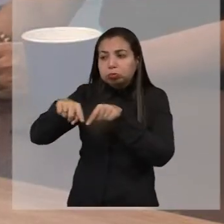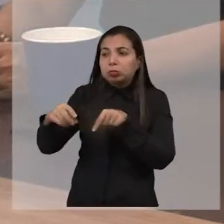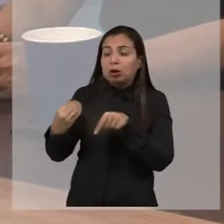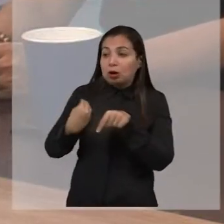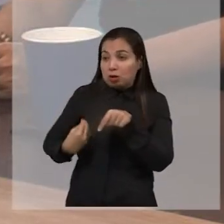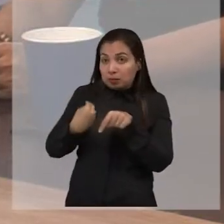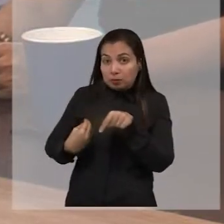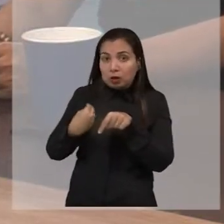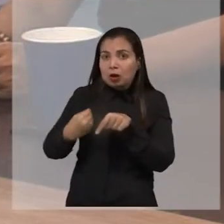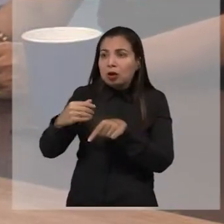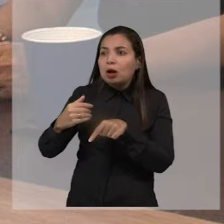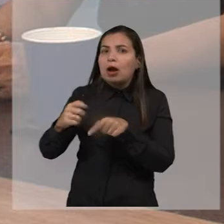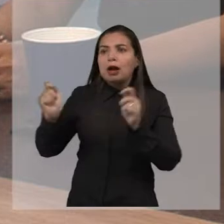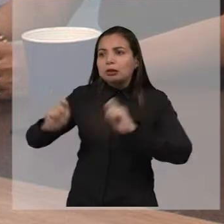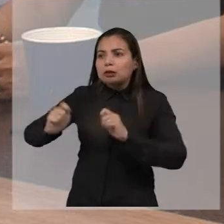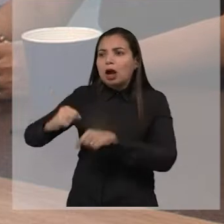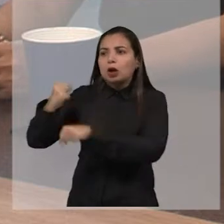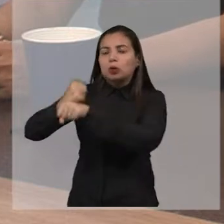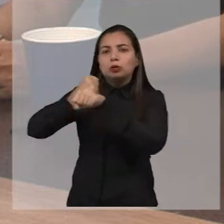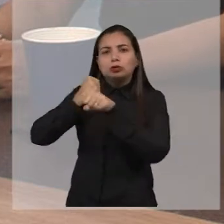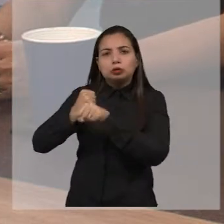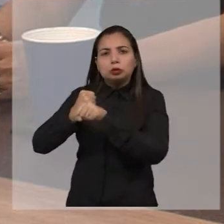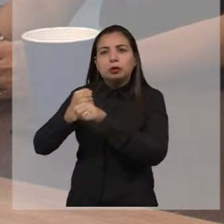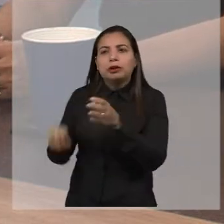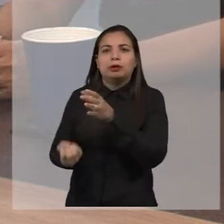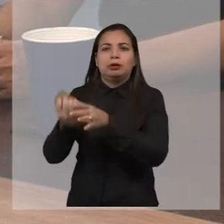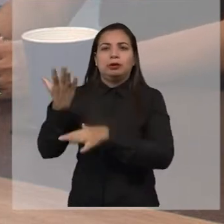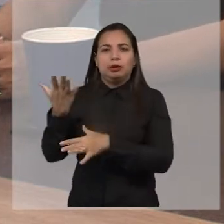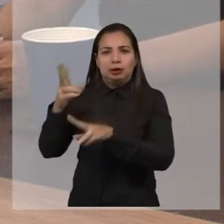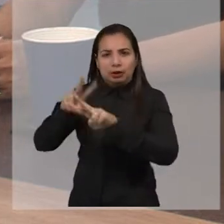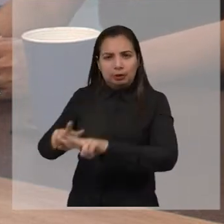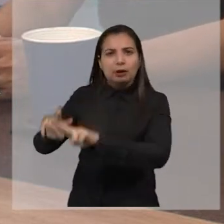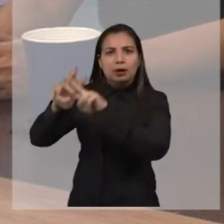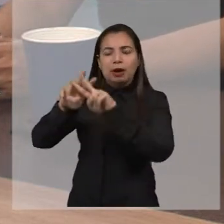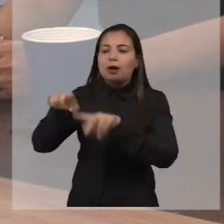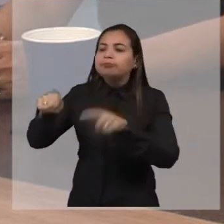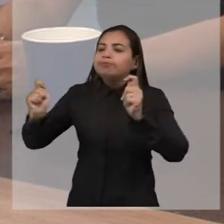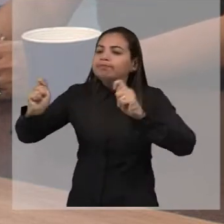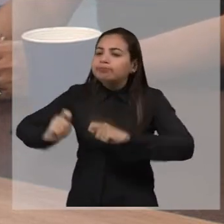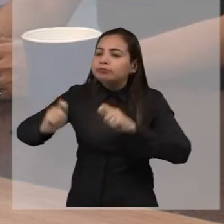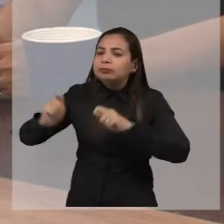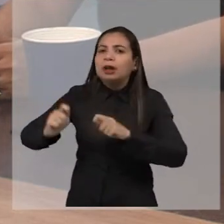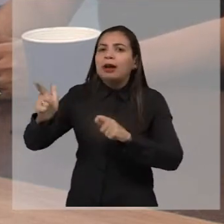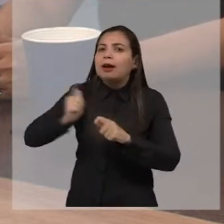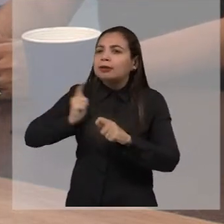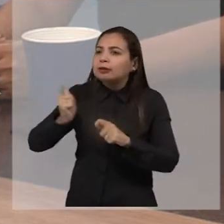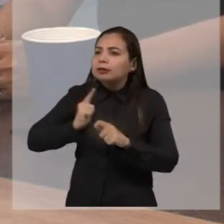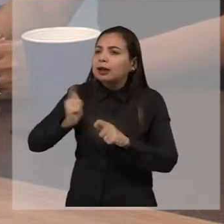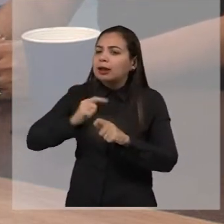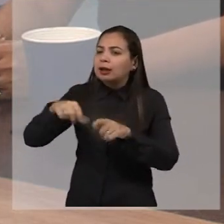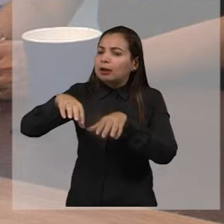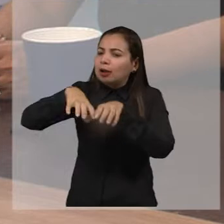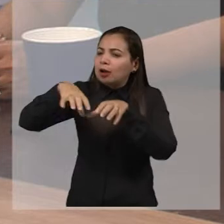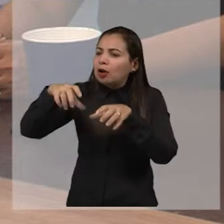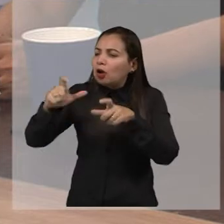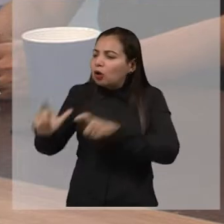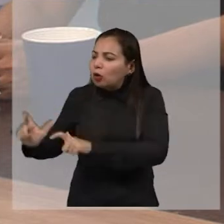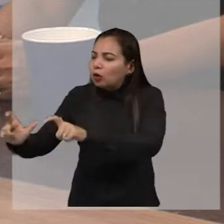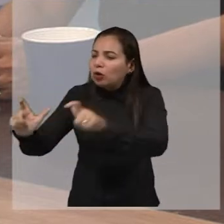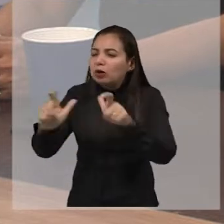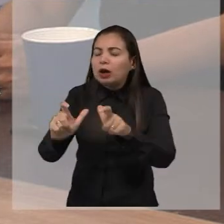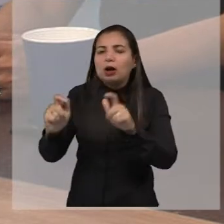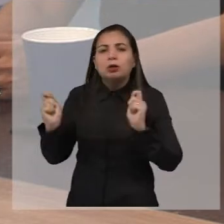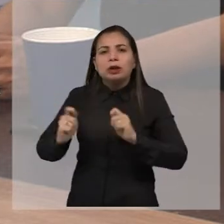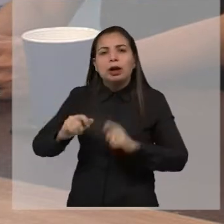que você lhe possibilita fazer determinados trabalhos. Né? Os presídios cearenses, de uma maneira